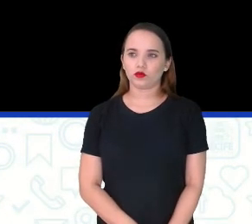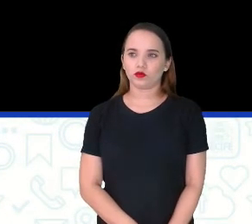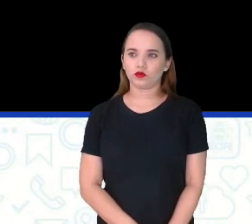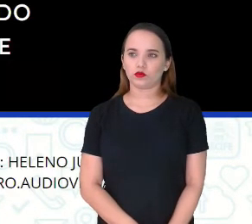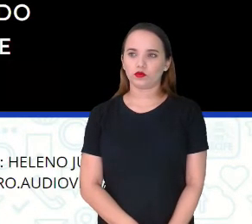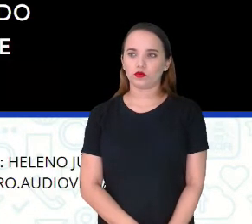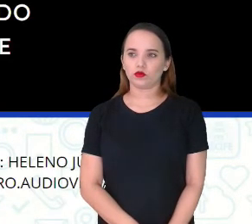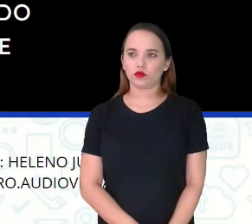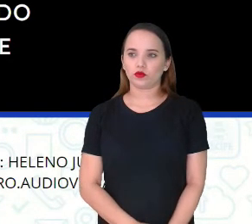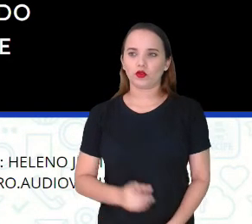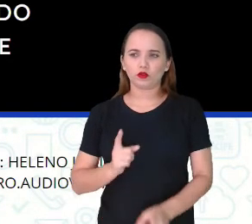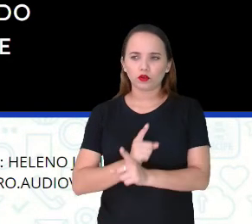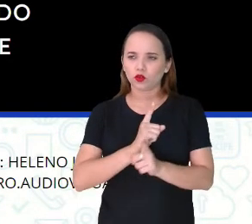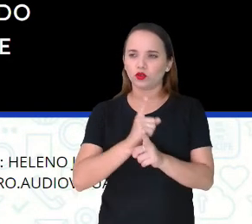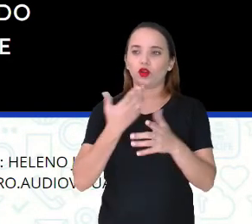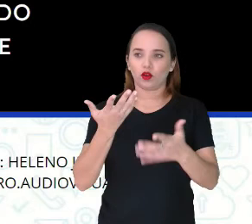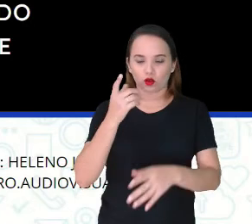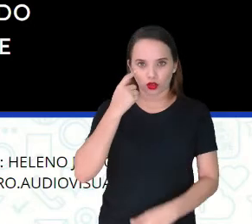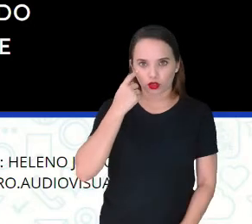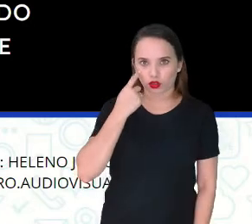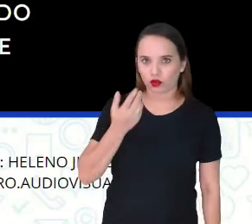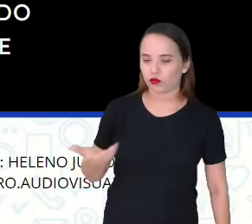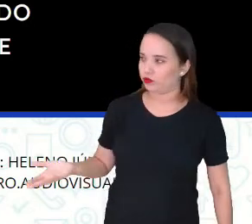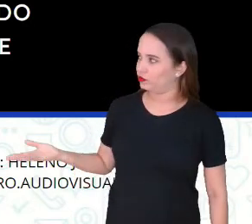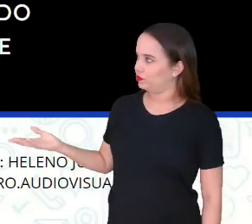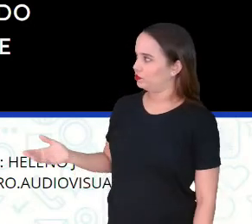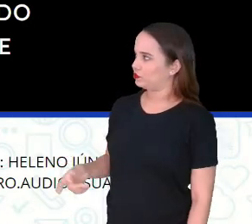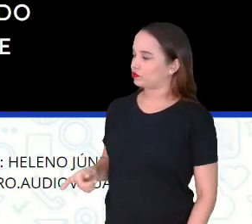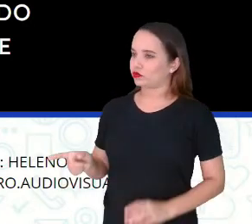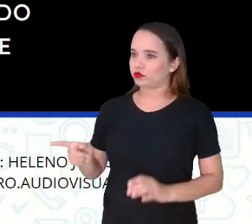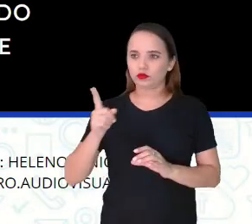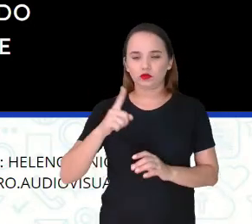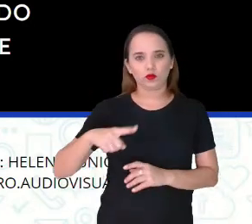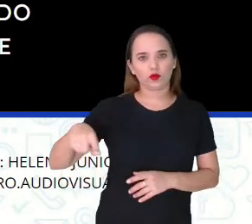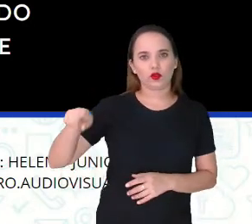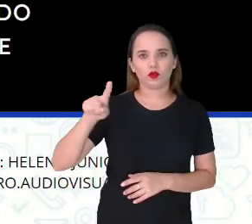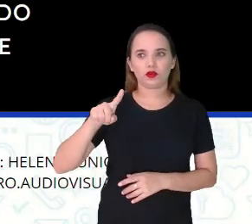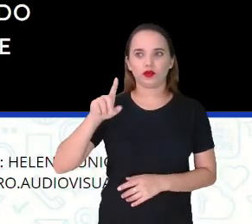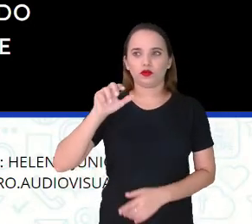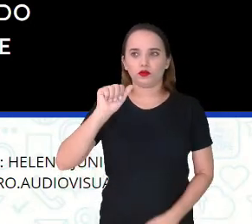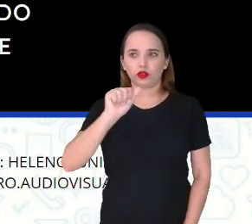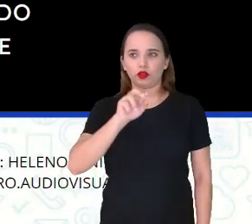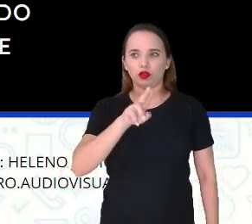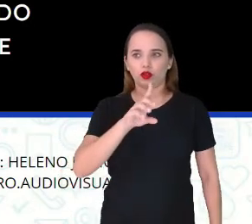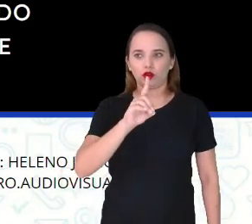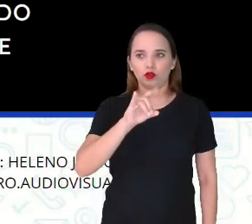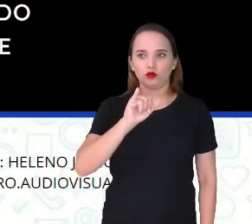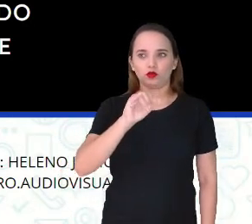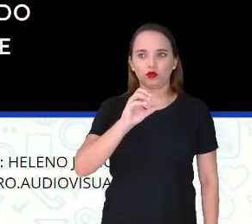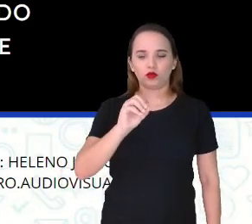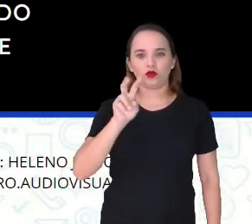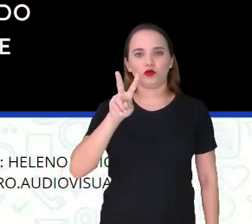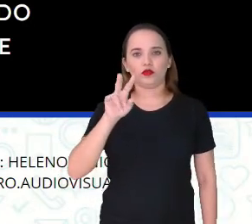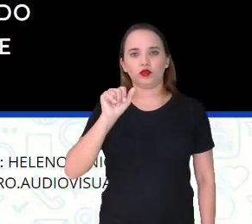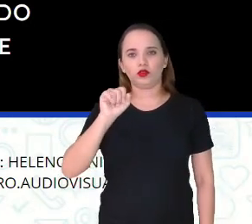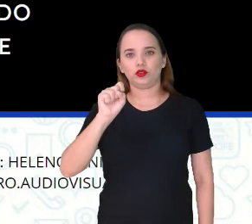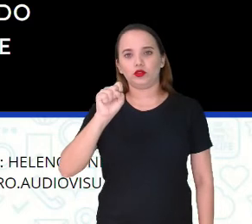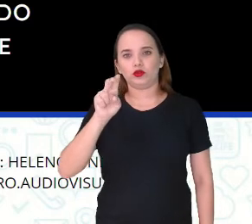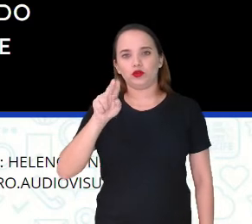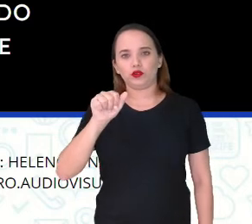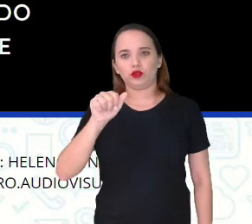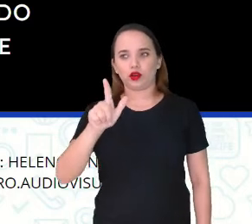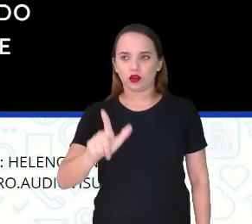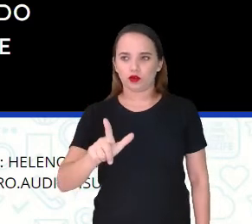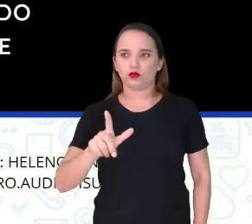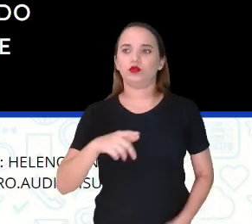Cadê que eu não vou achar, não, é? Aí, ó. Cordeiro Audiovisual. Então, foi o pessoal da Cordeiro que estava lá